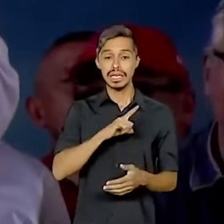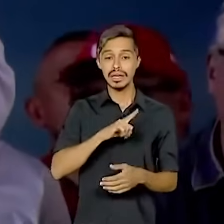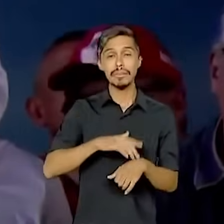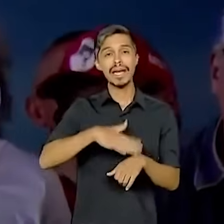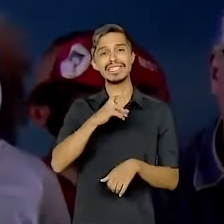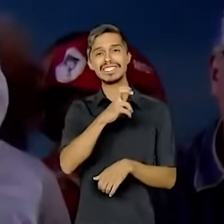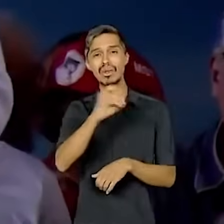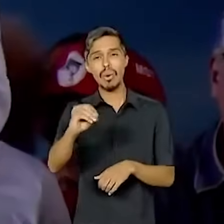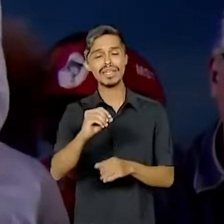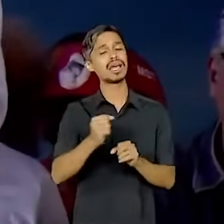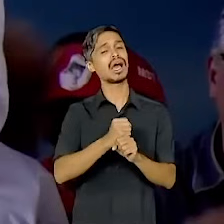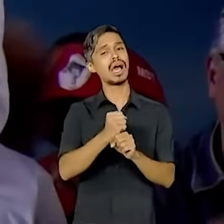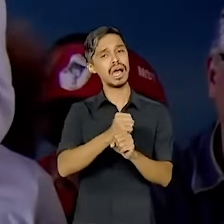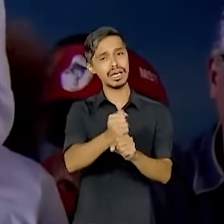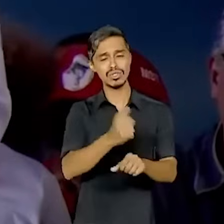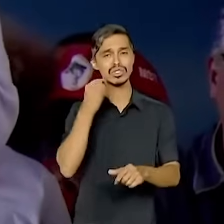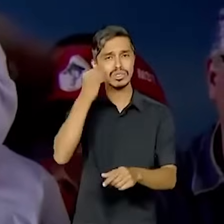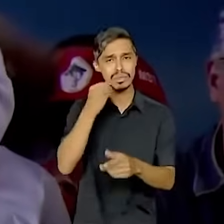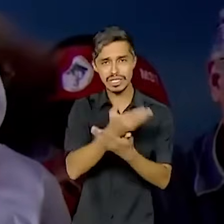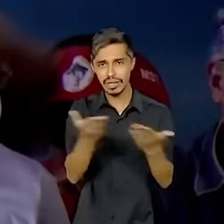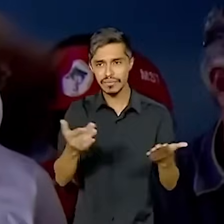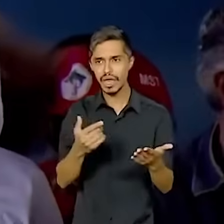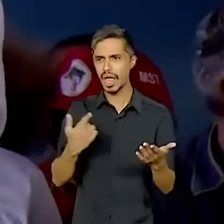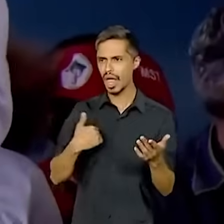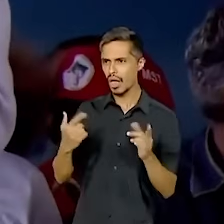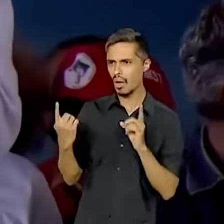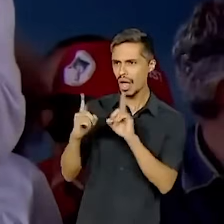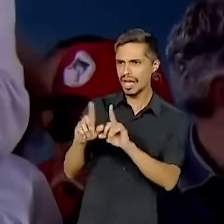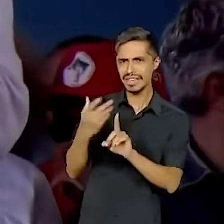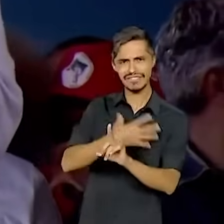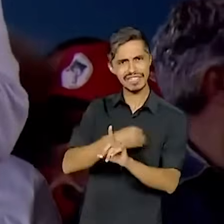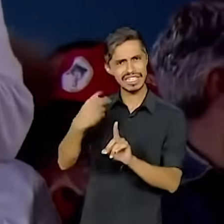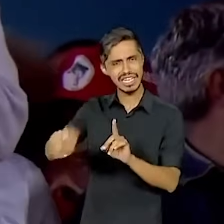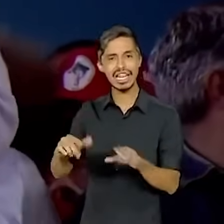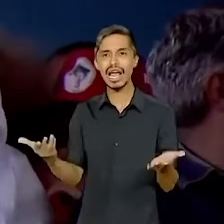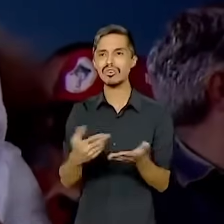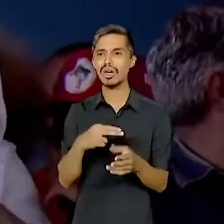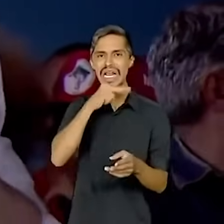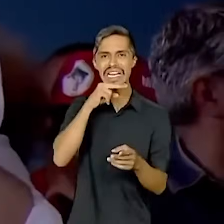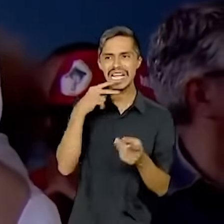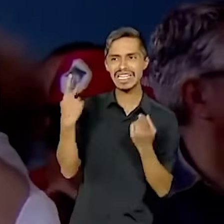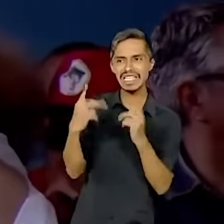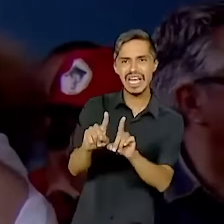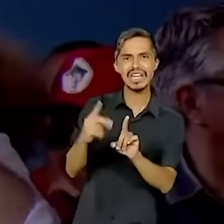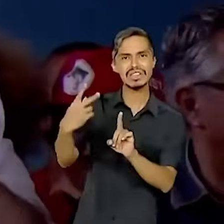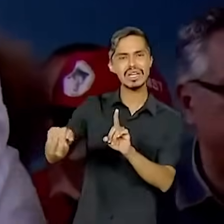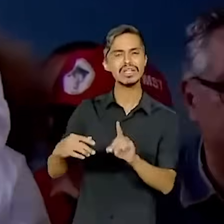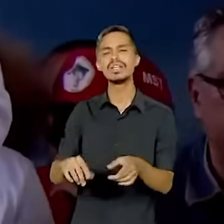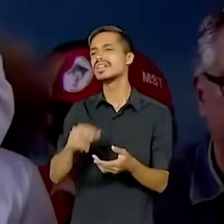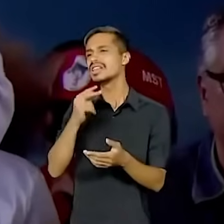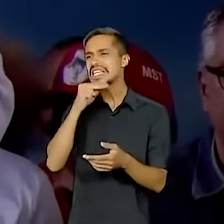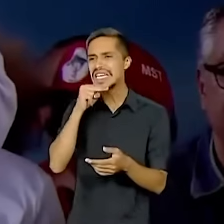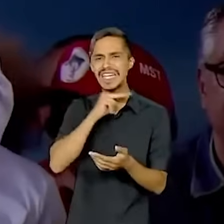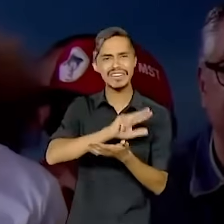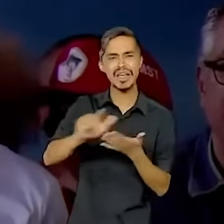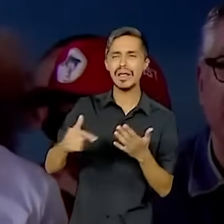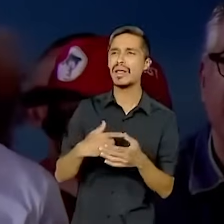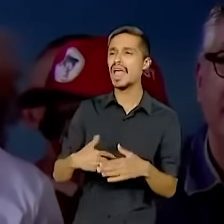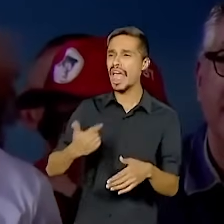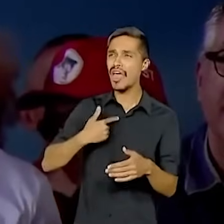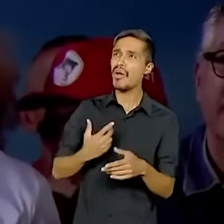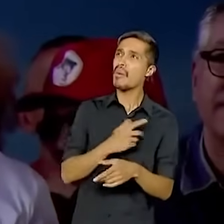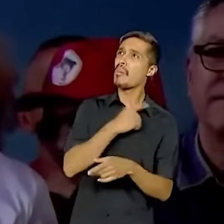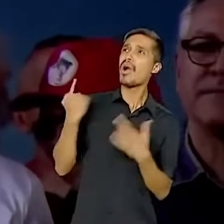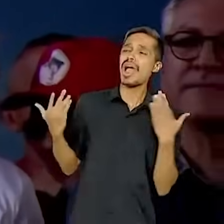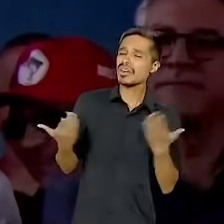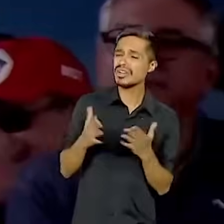meu colega. Eu fui colega da filha dele. Agora eu sou colega do neto. Você é colega dos netos. Para quem me levar? Eu estou